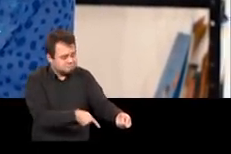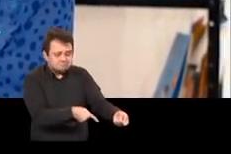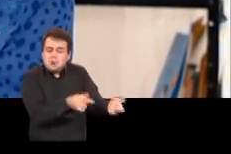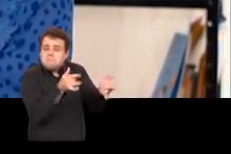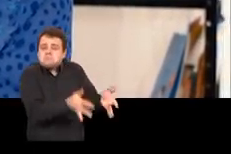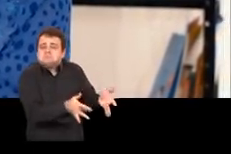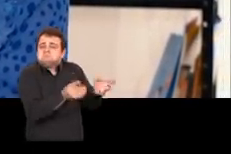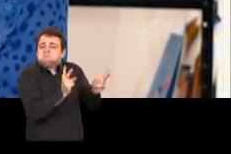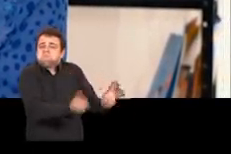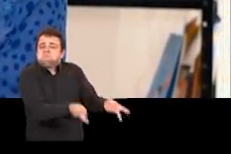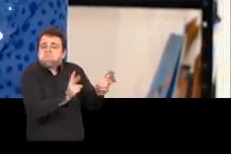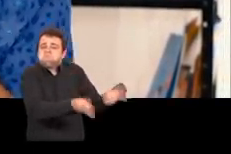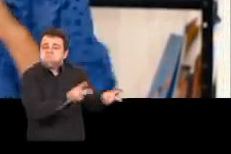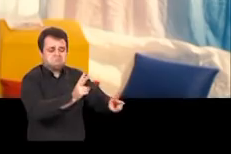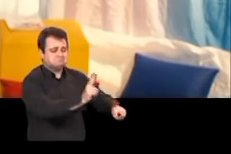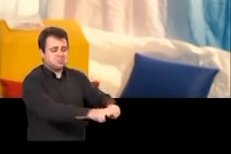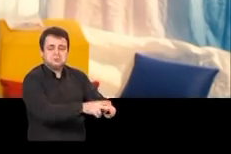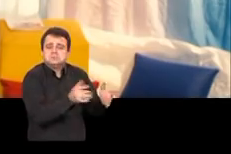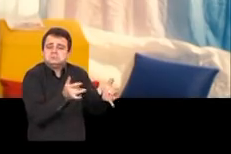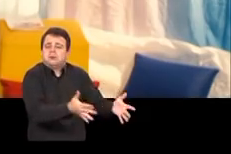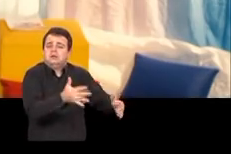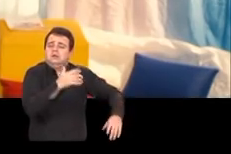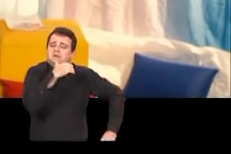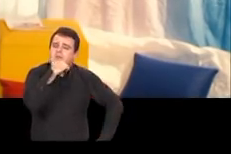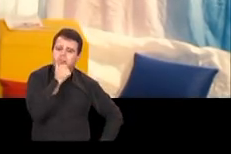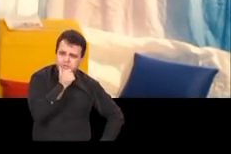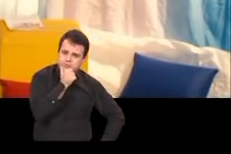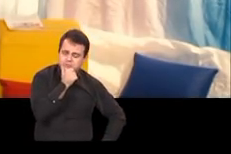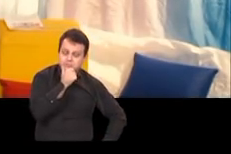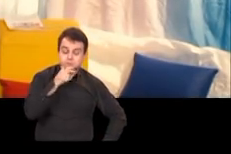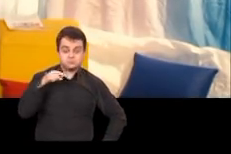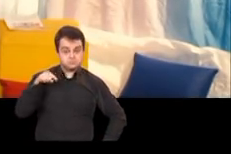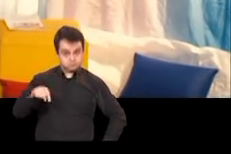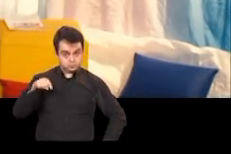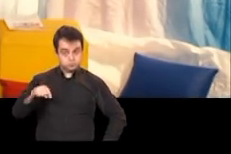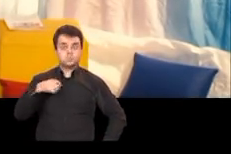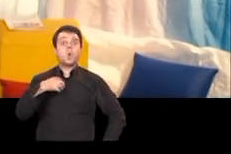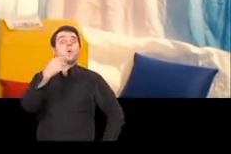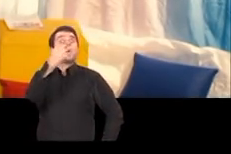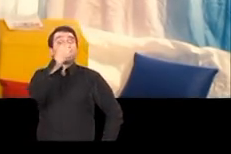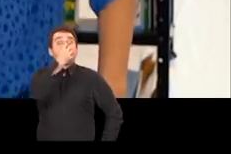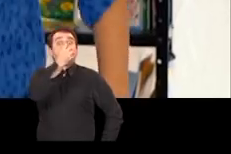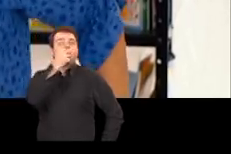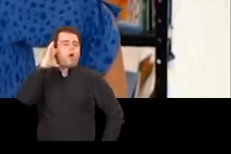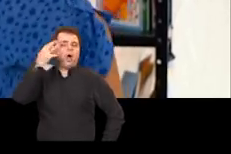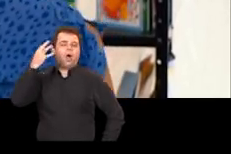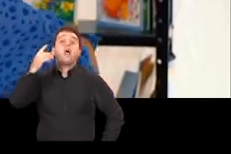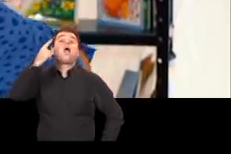Nada do rabanete sair da terra. Então, o Totó chamou o